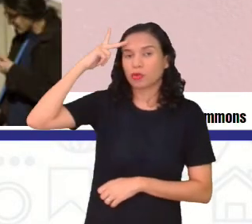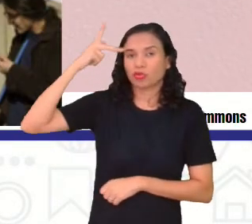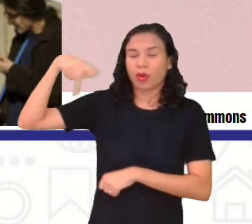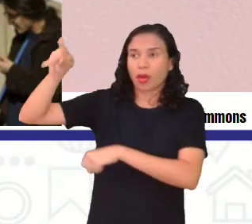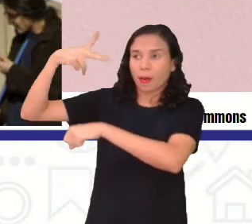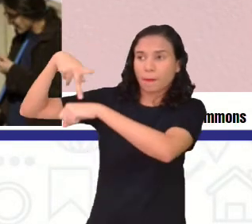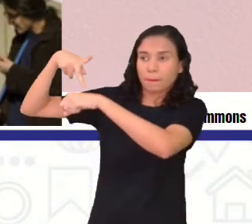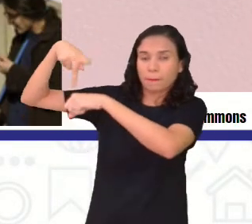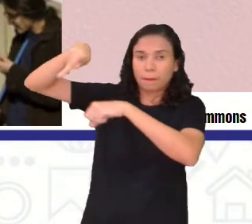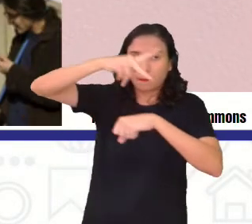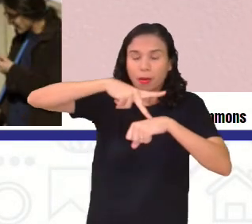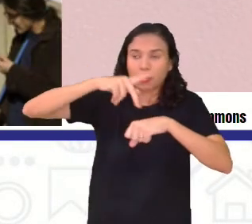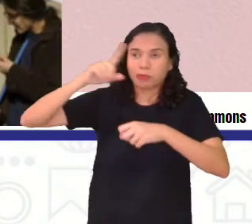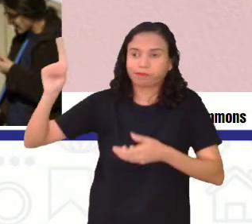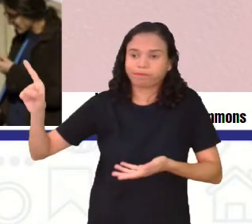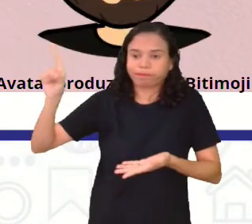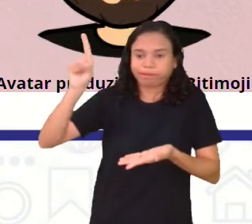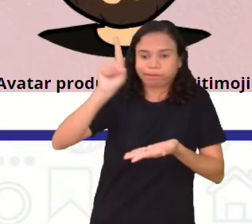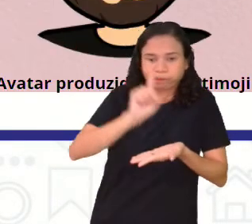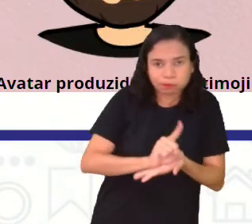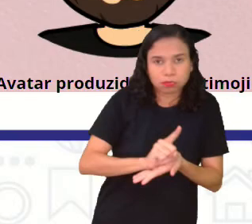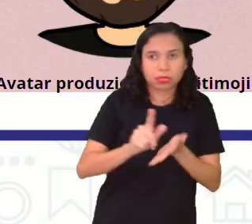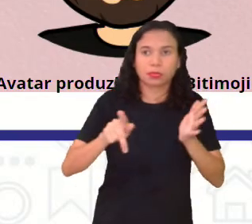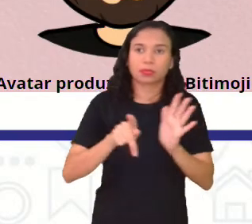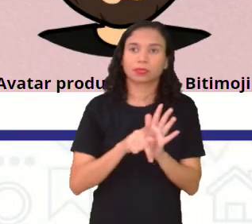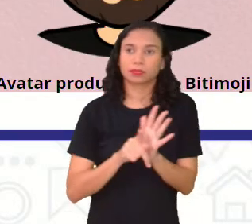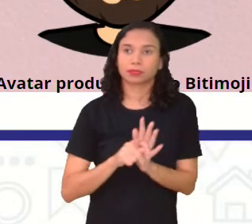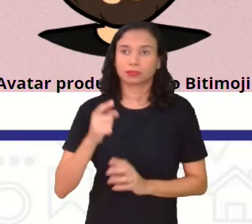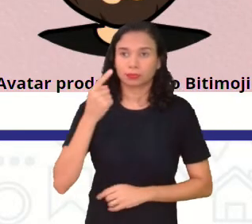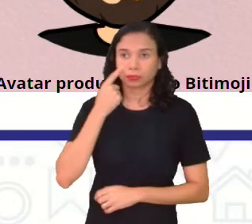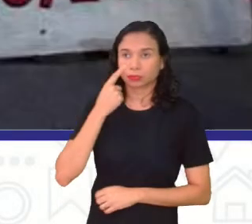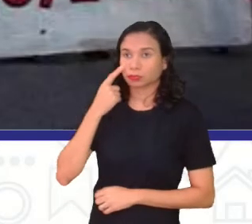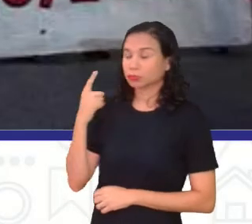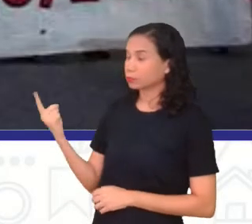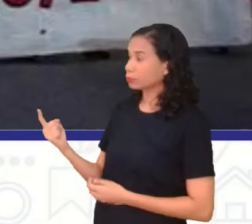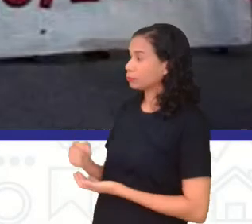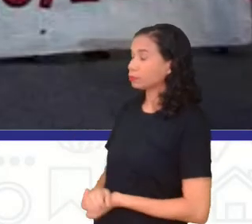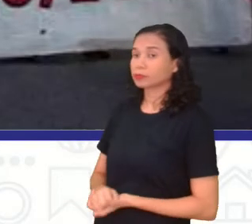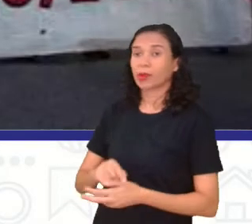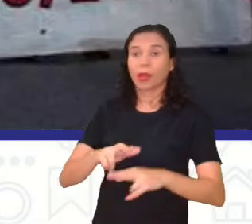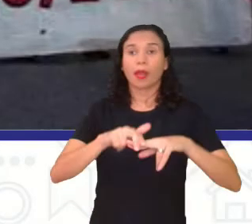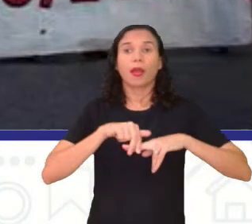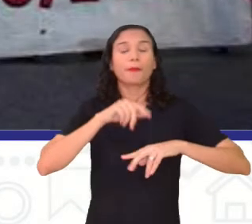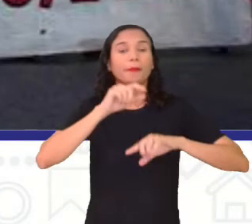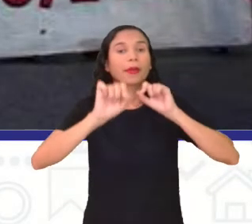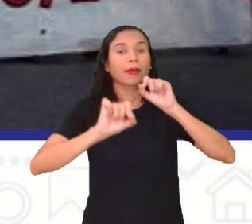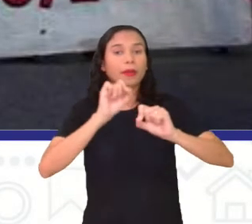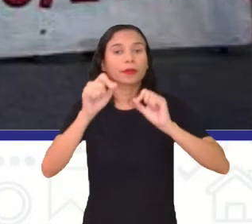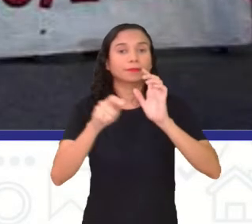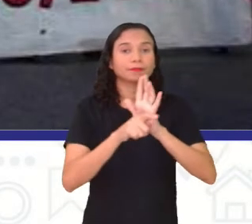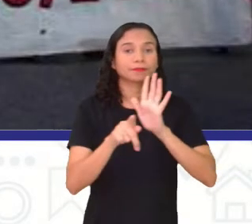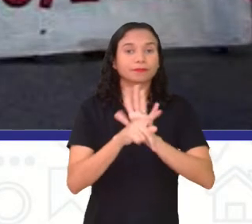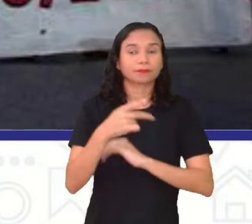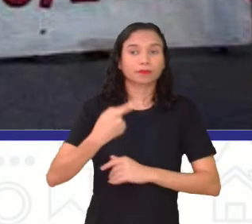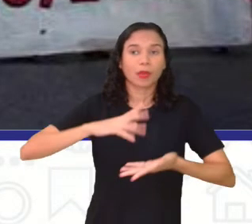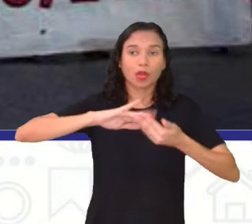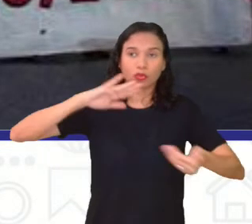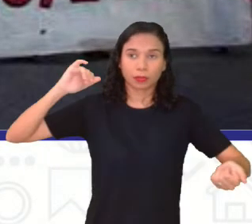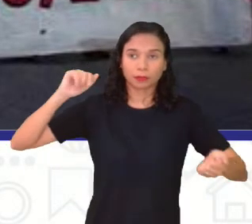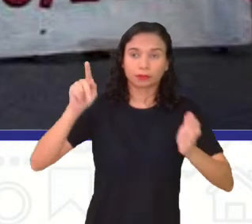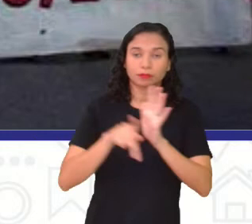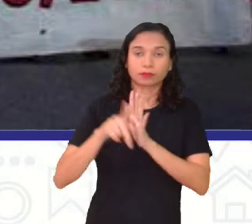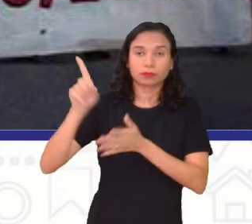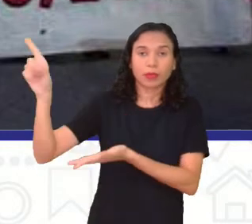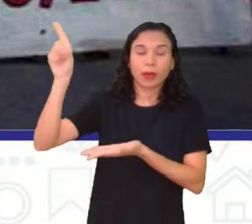é o pare a islamofobia. Meu pai é um imigrante, porque aqui, ó, já no espanhol, migrar é